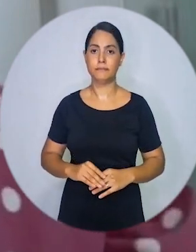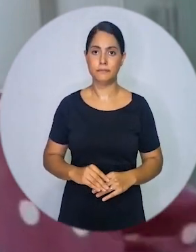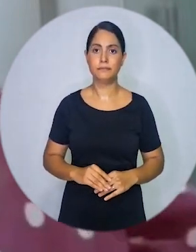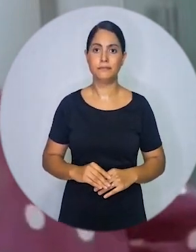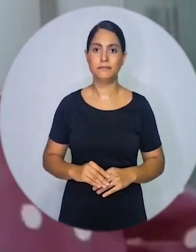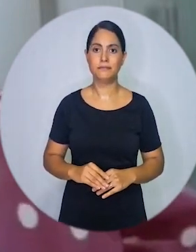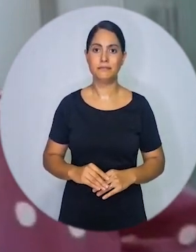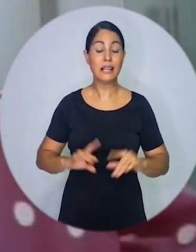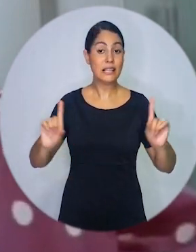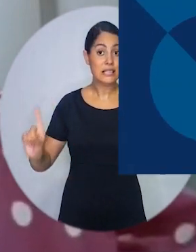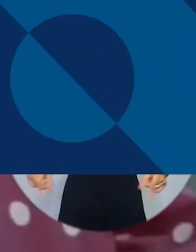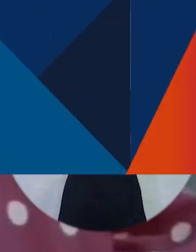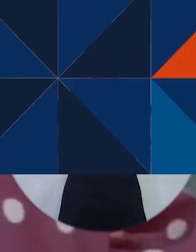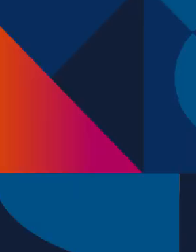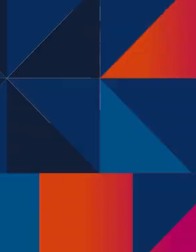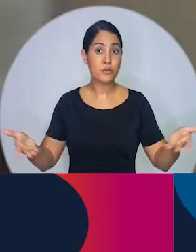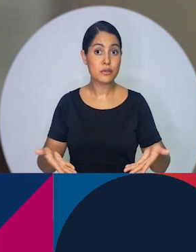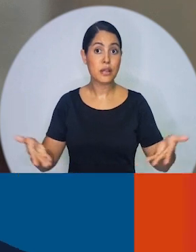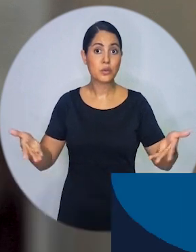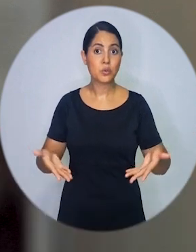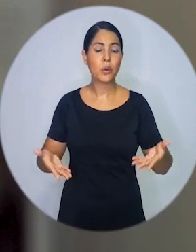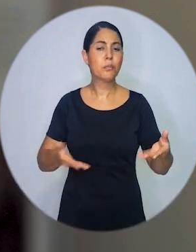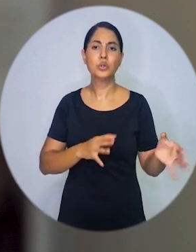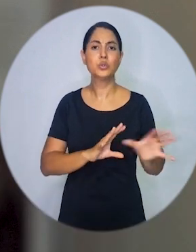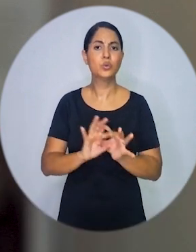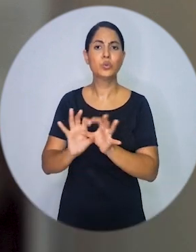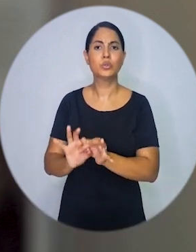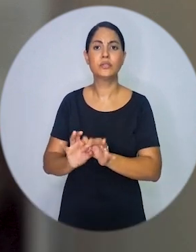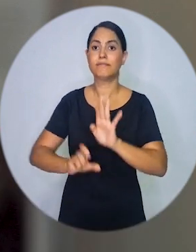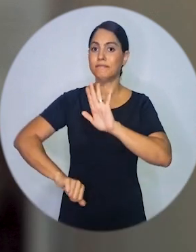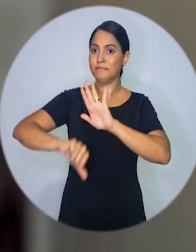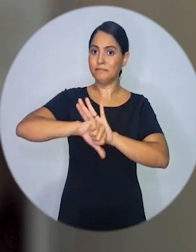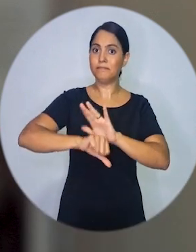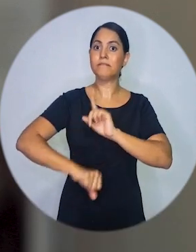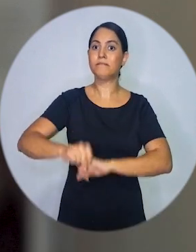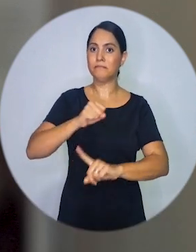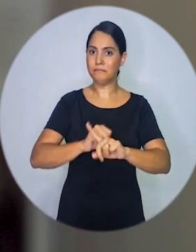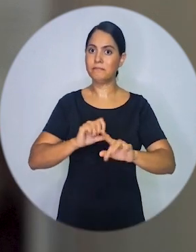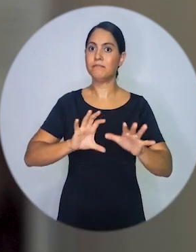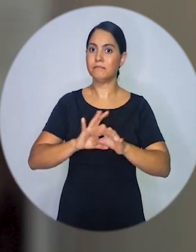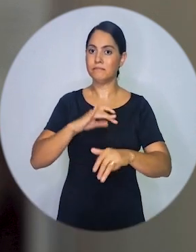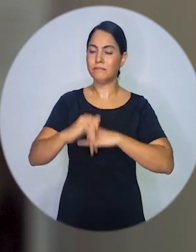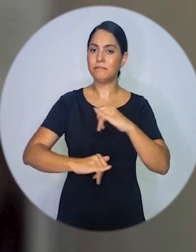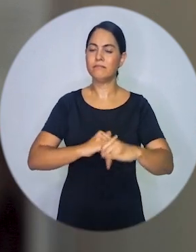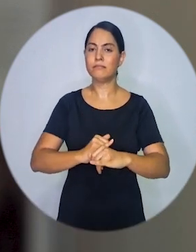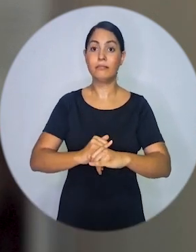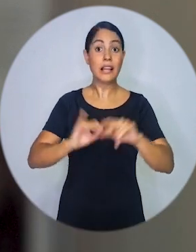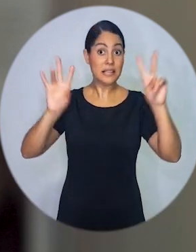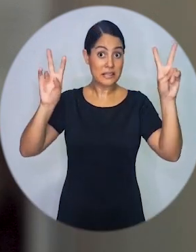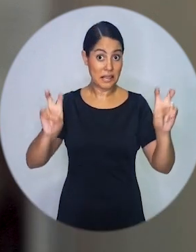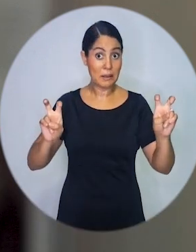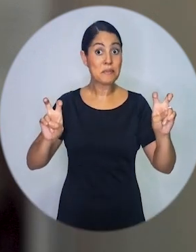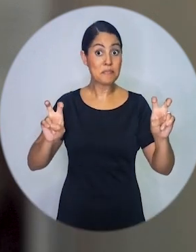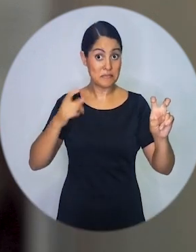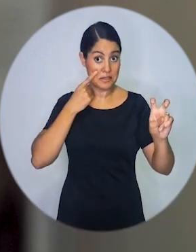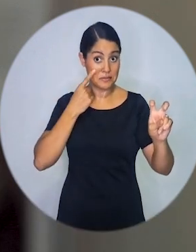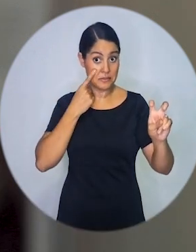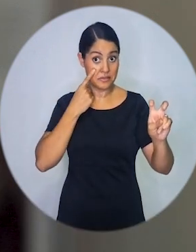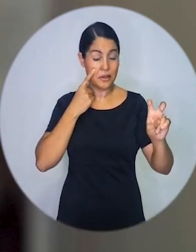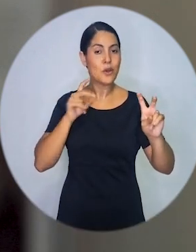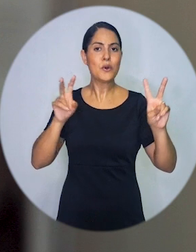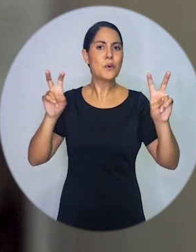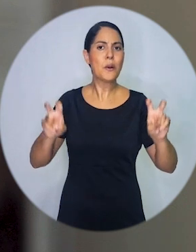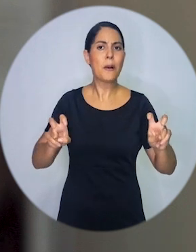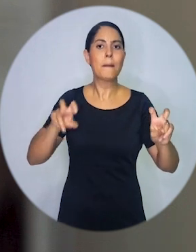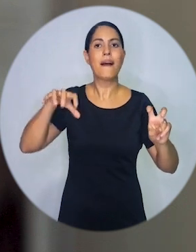desses países conflituosos. Os desafios contemporâneos da jurisdição criminal em uma sociedade superconectada. Esse